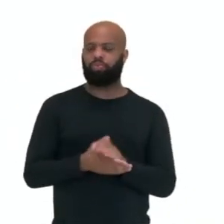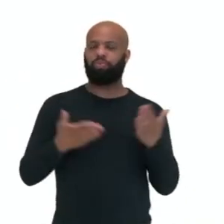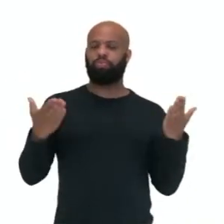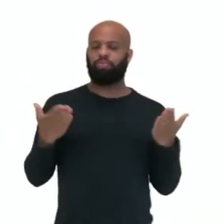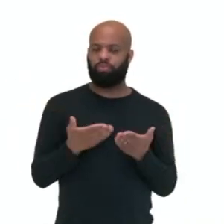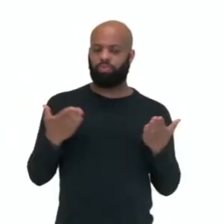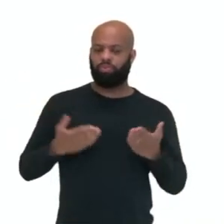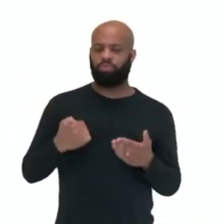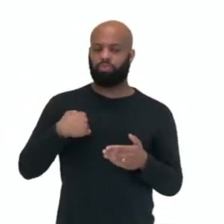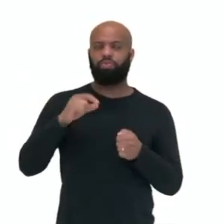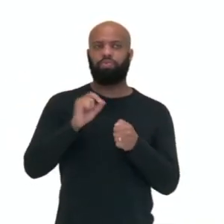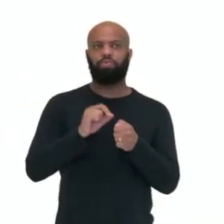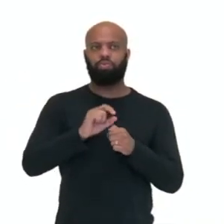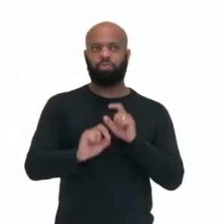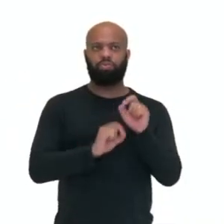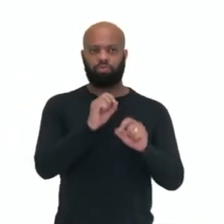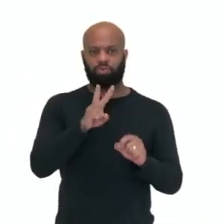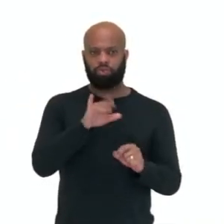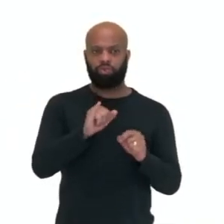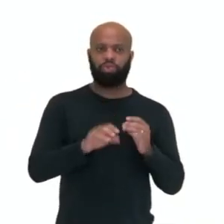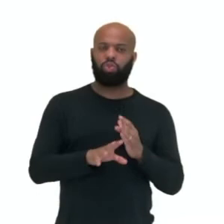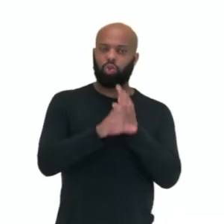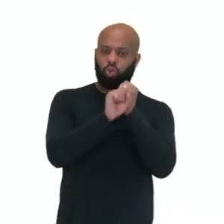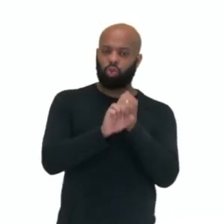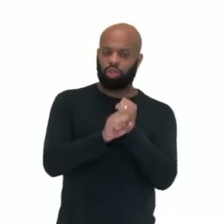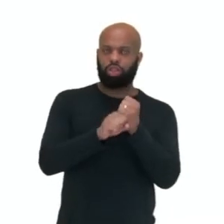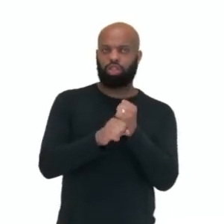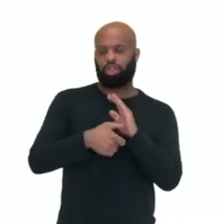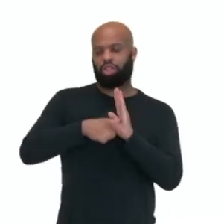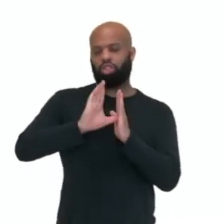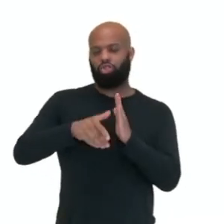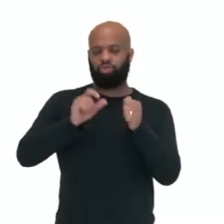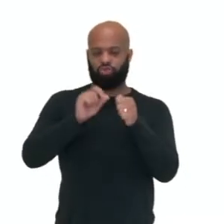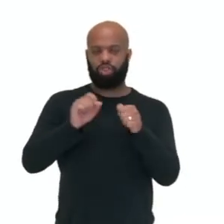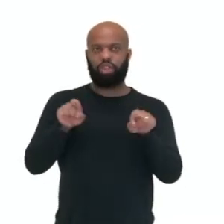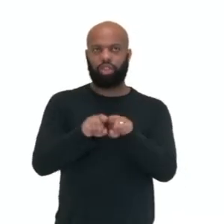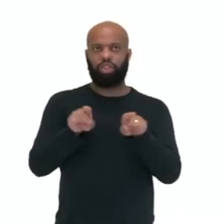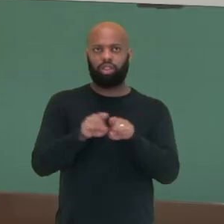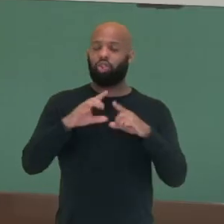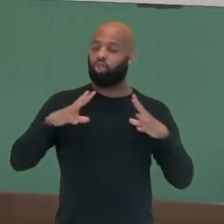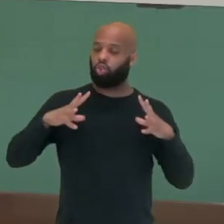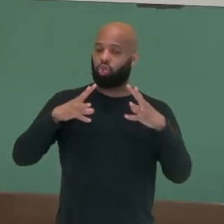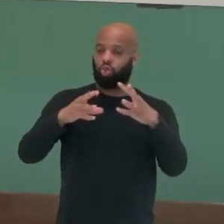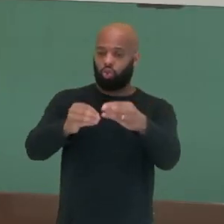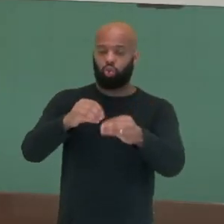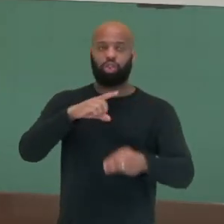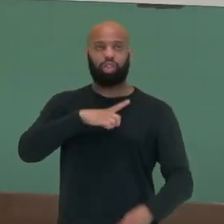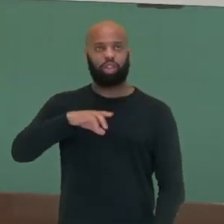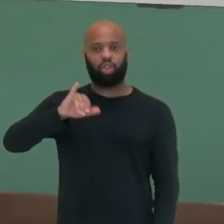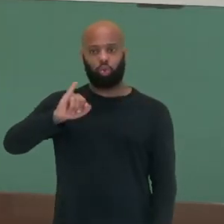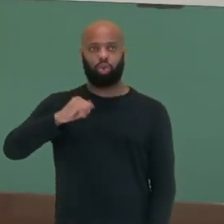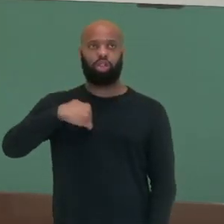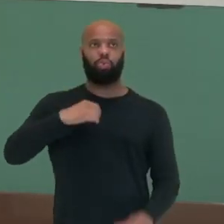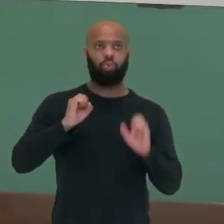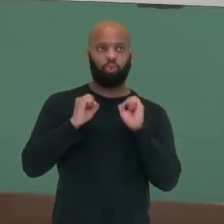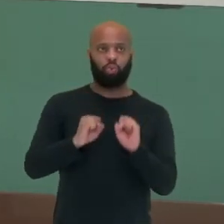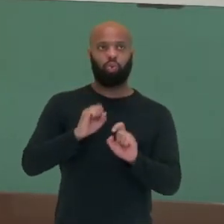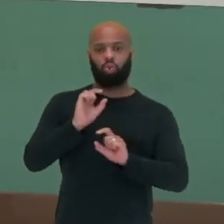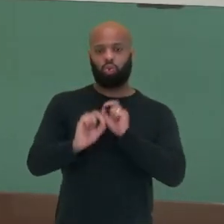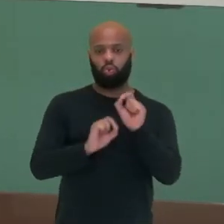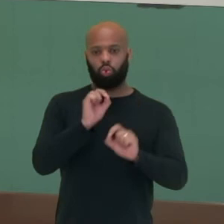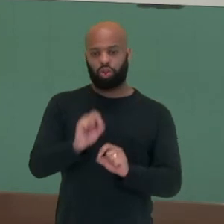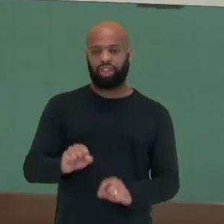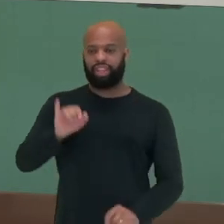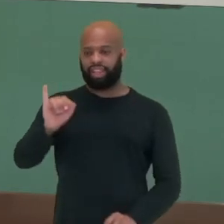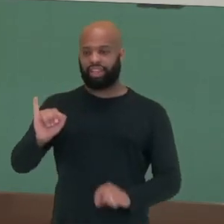ter que fazer a continha de como nós fizemos. Ó. Todos eles têm o i aqui. Eu posso colocar o i em evidência